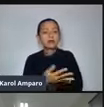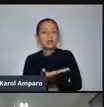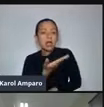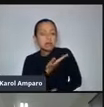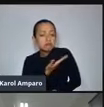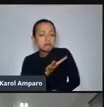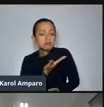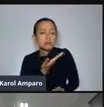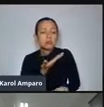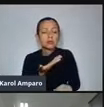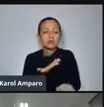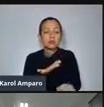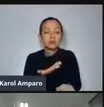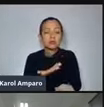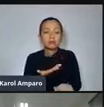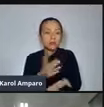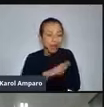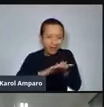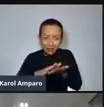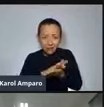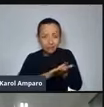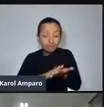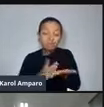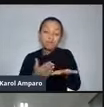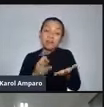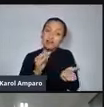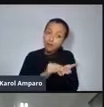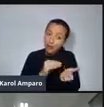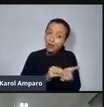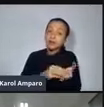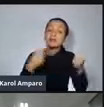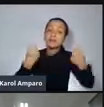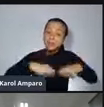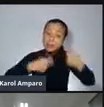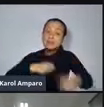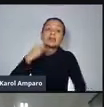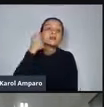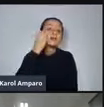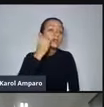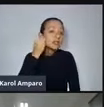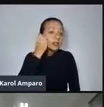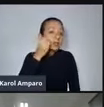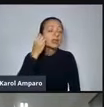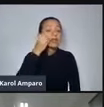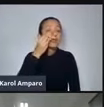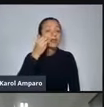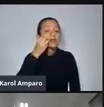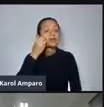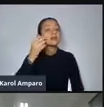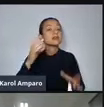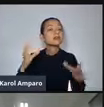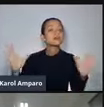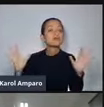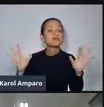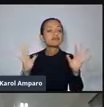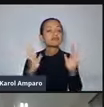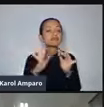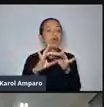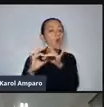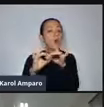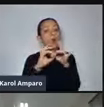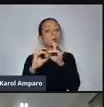contrário. São esses momentos que nós devemos aproveitar para uni-los, para diversificá-los. De